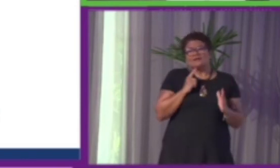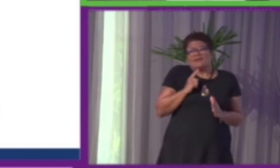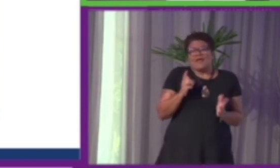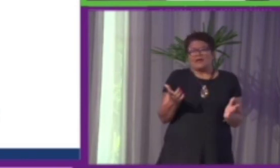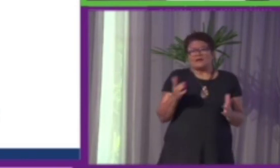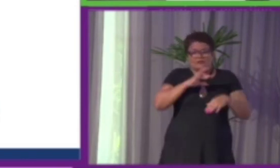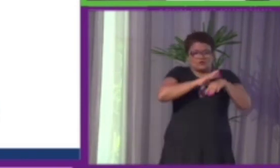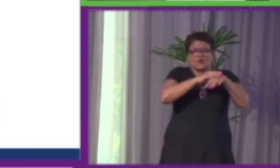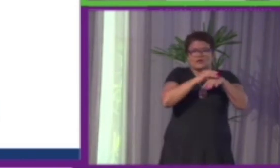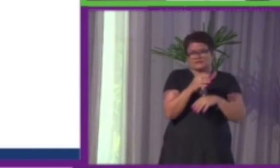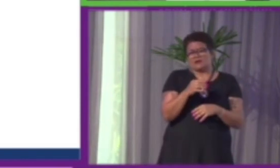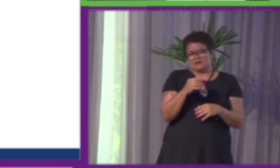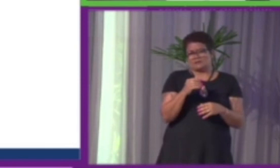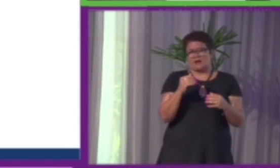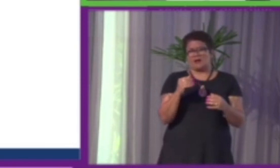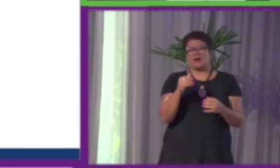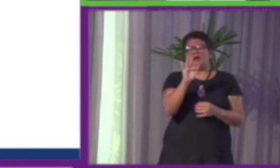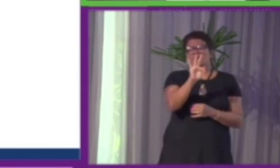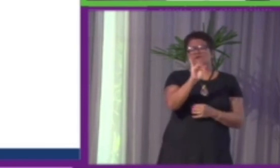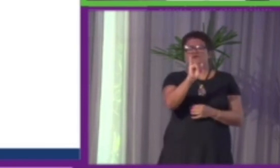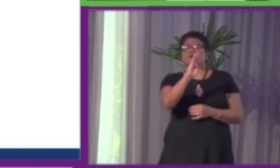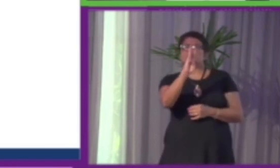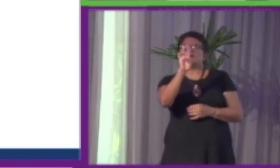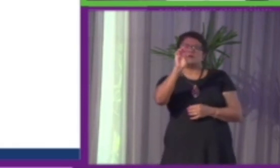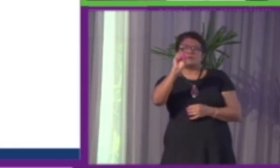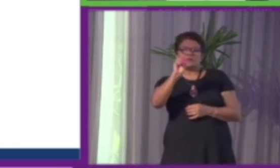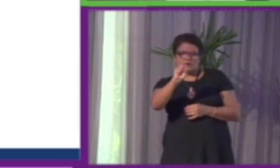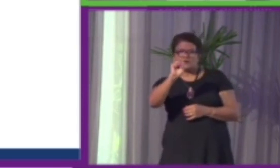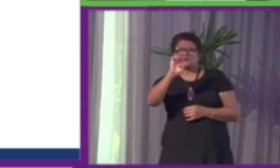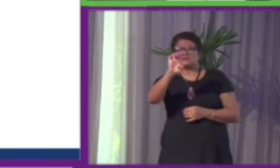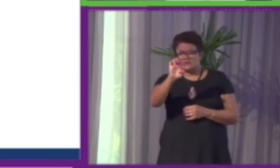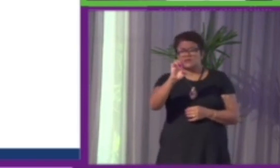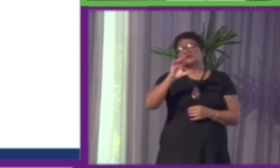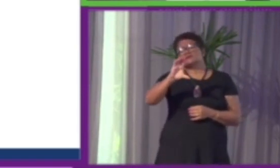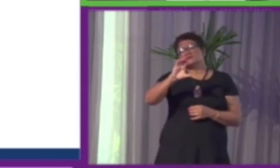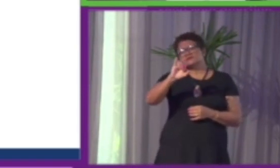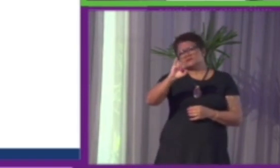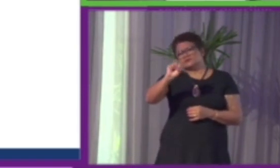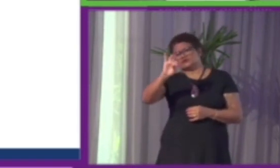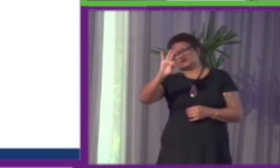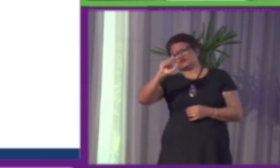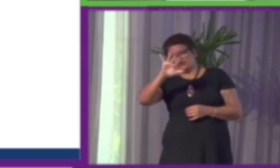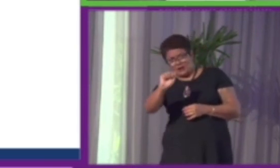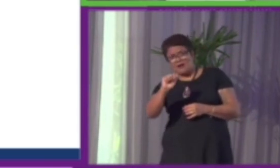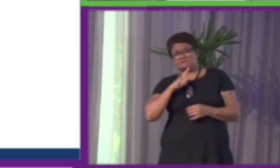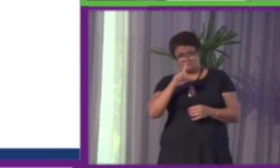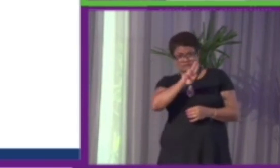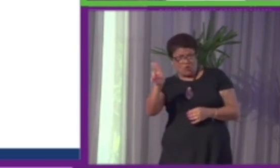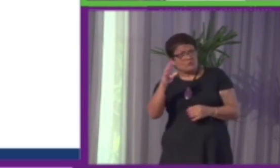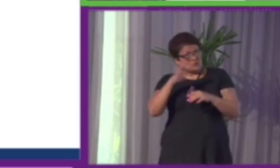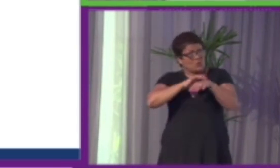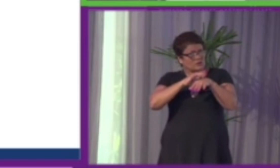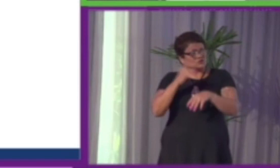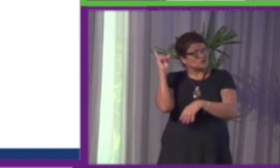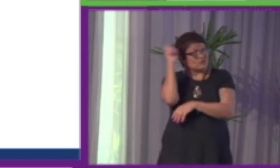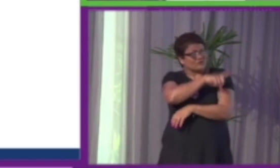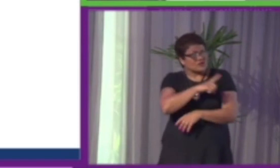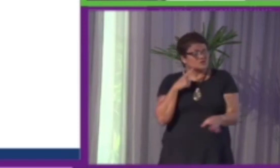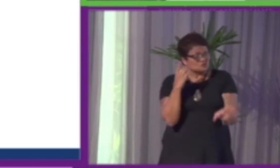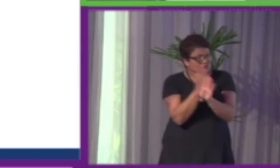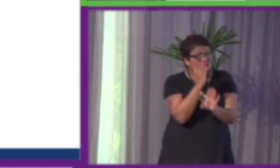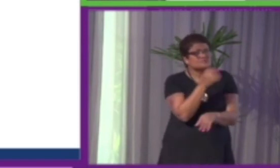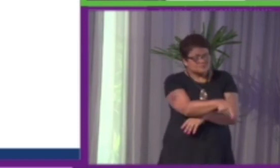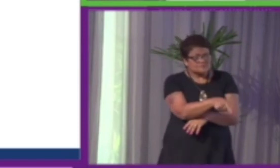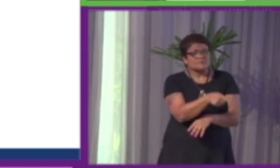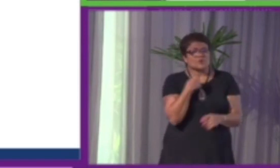com dados do DataSUS, onde a gente teve toda uma metodologia difícil, porque você precisa realmente, dentro de um banco de